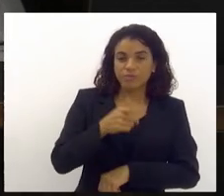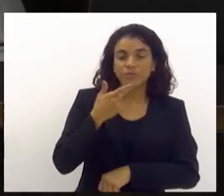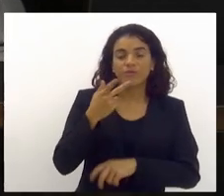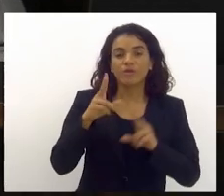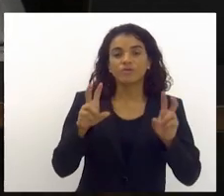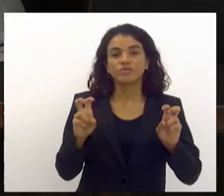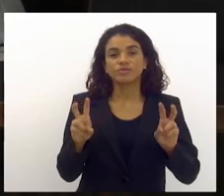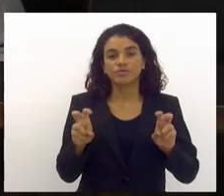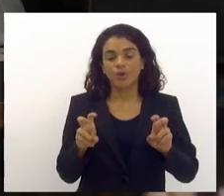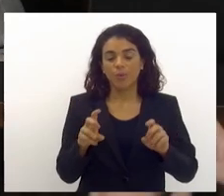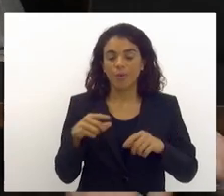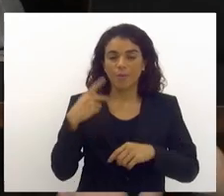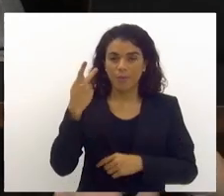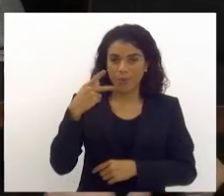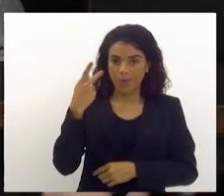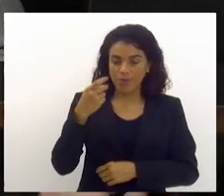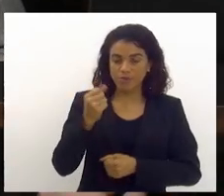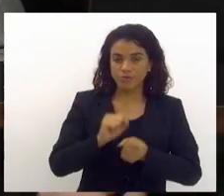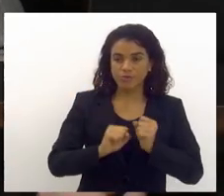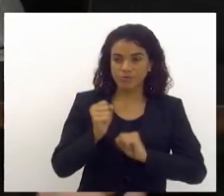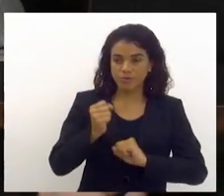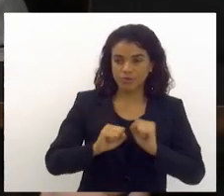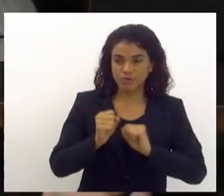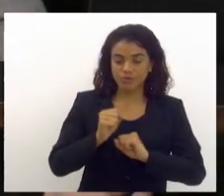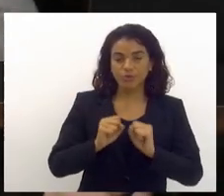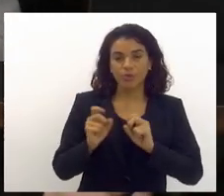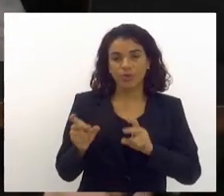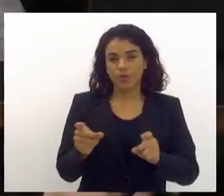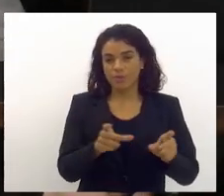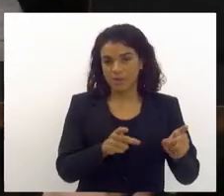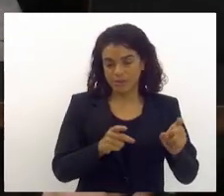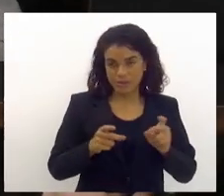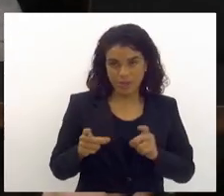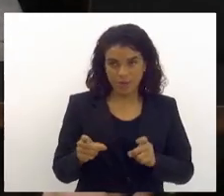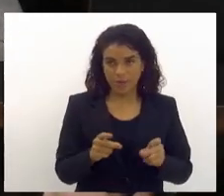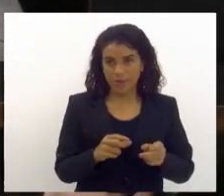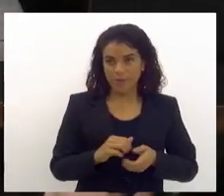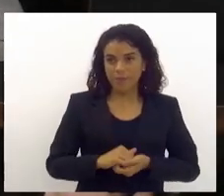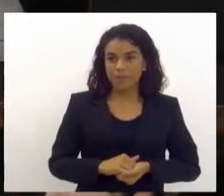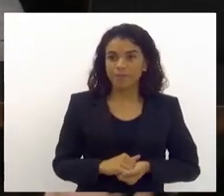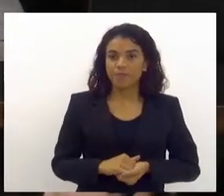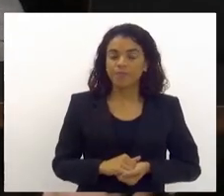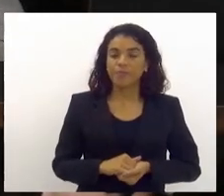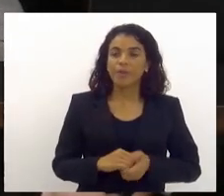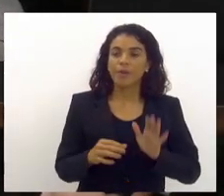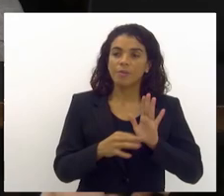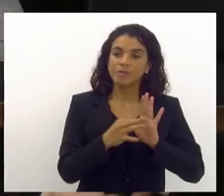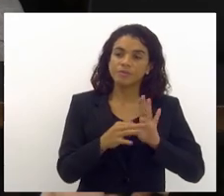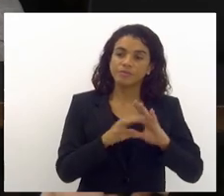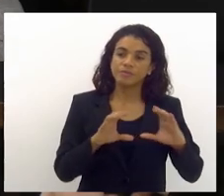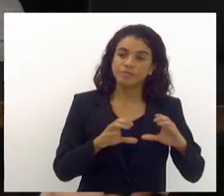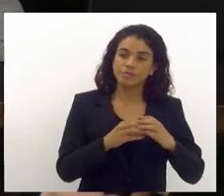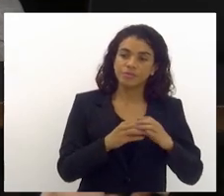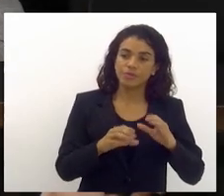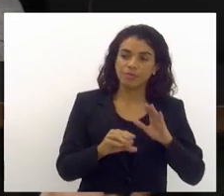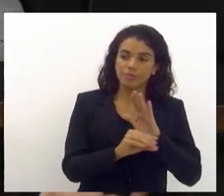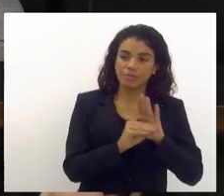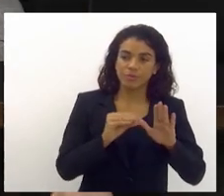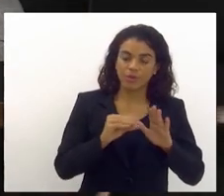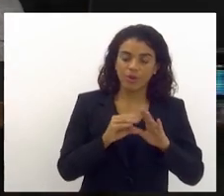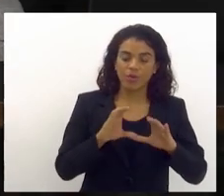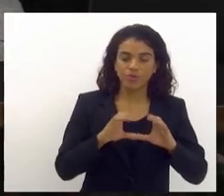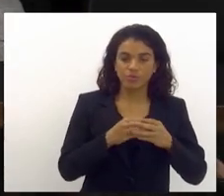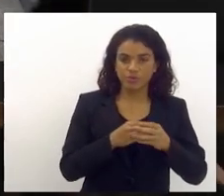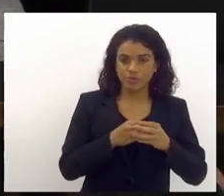versa sobre política industrial, comercial e de serviços. Parecer da Comissão de Emendas Constitucionais